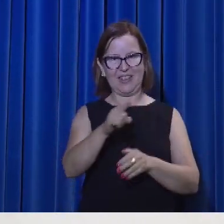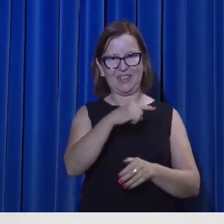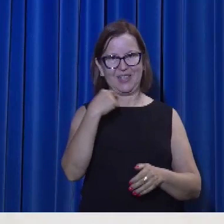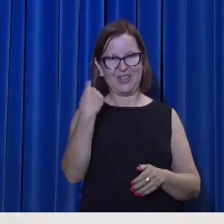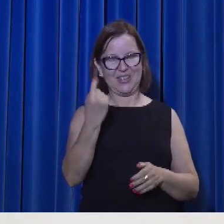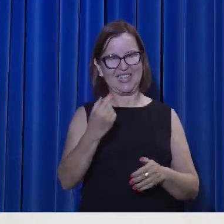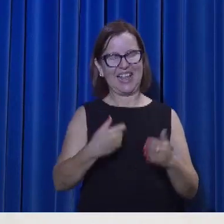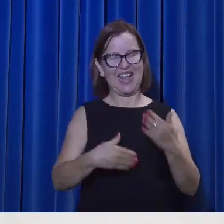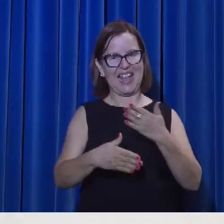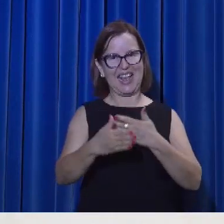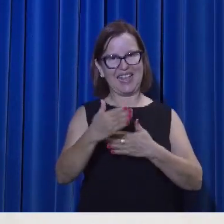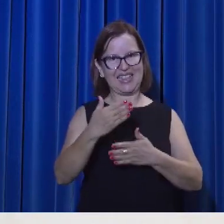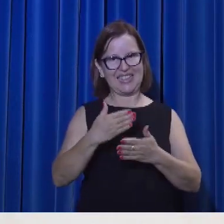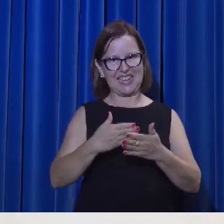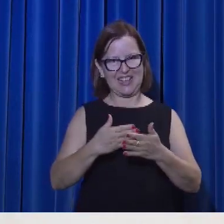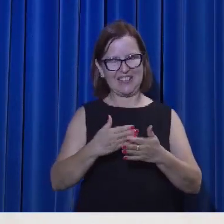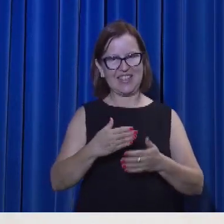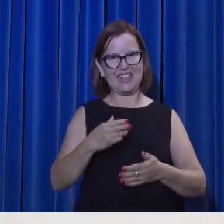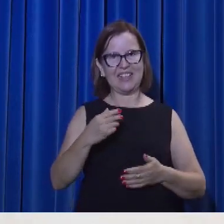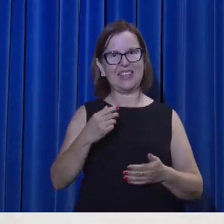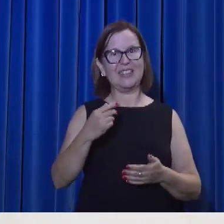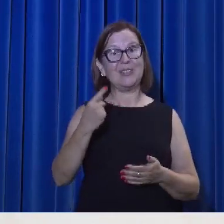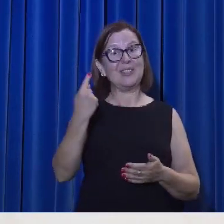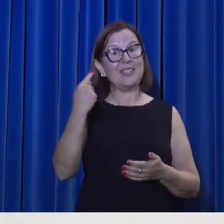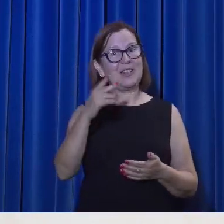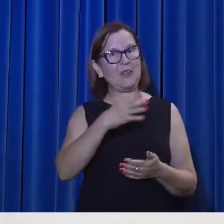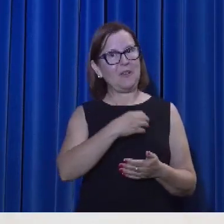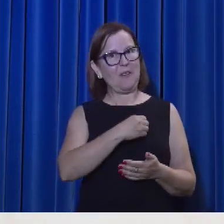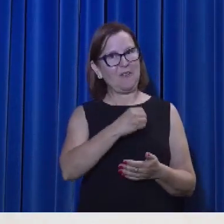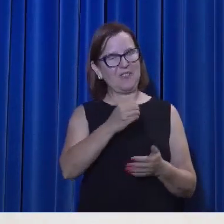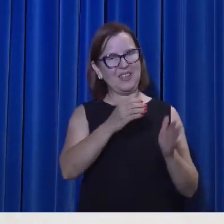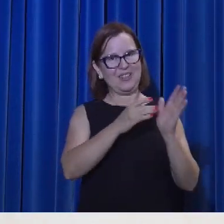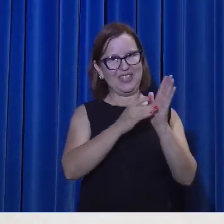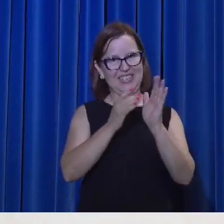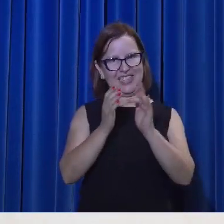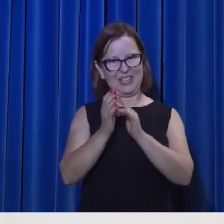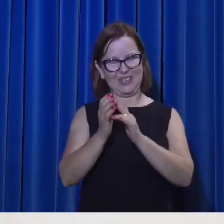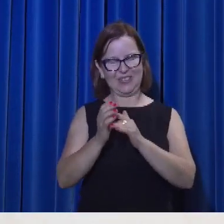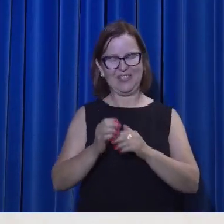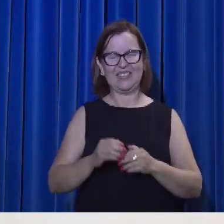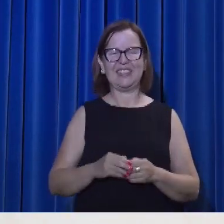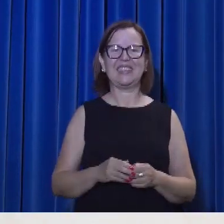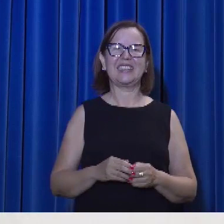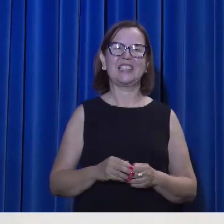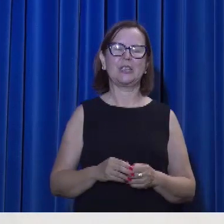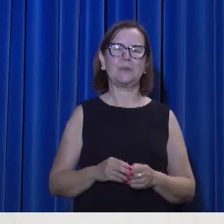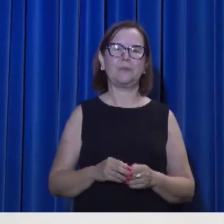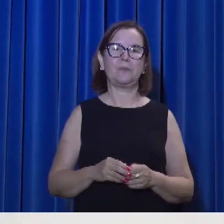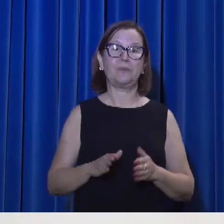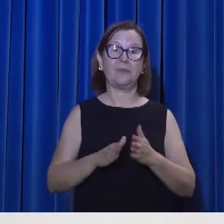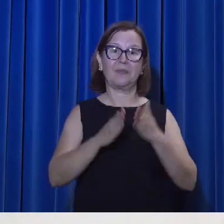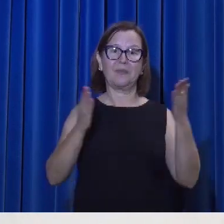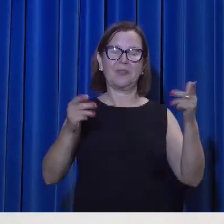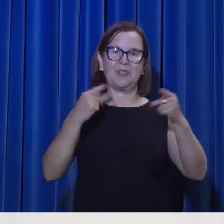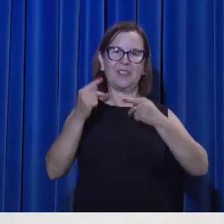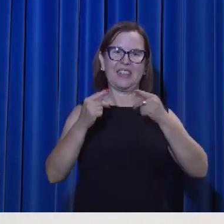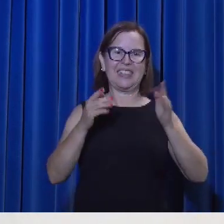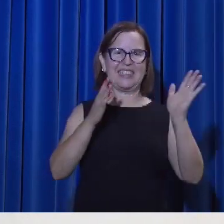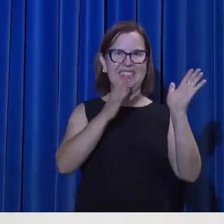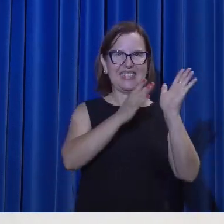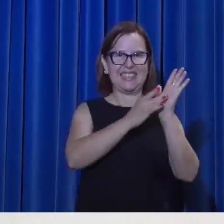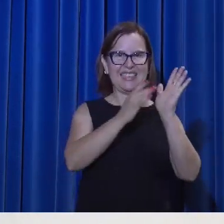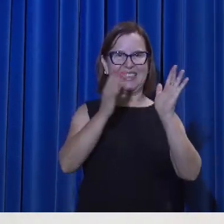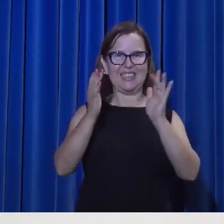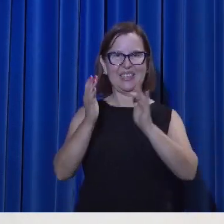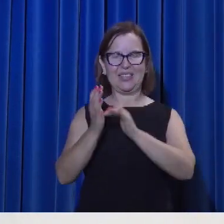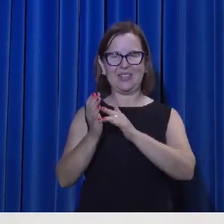Deus se deu a conhecer aos homens pelo Verbo. A Bíblia diz que Jesus